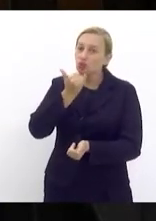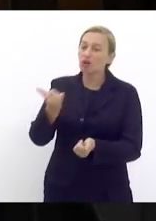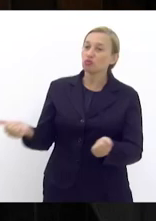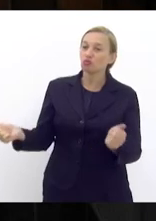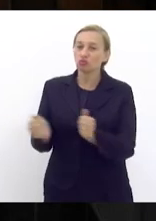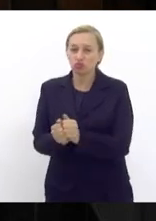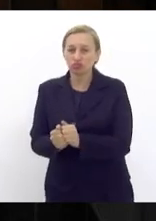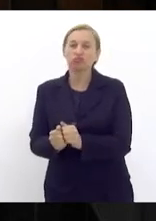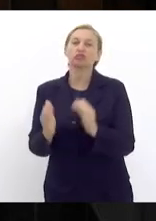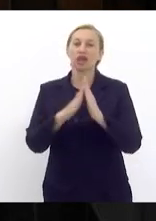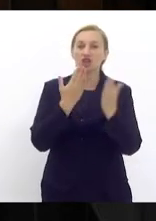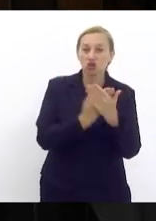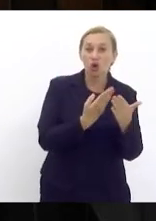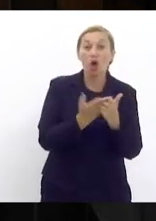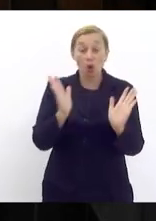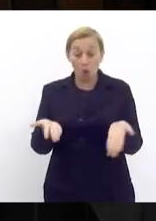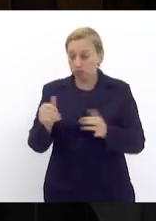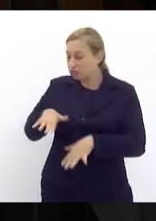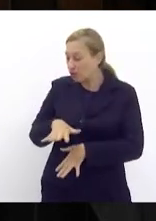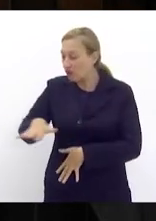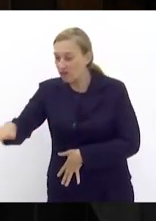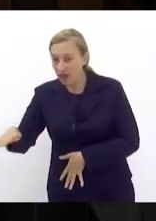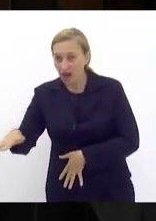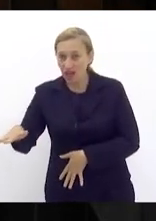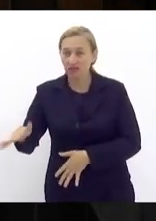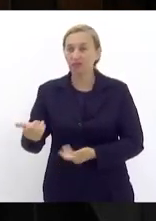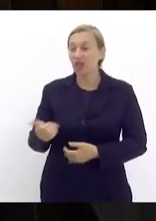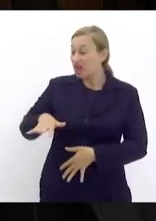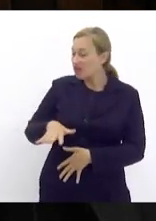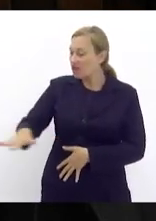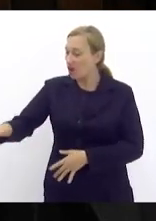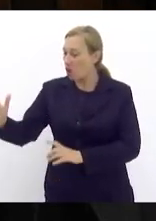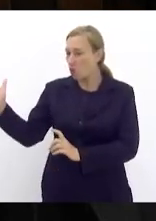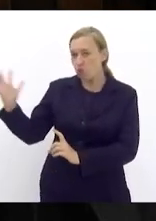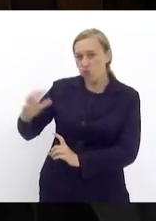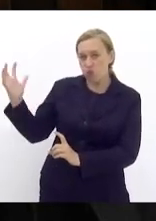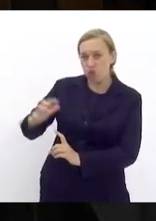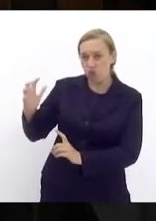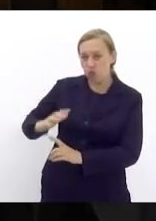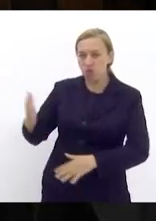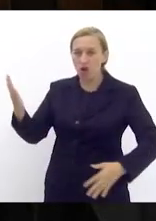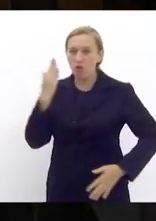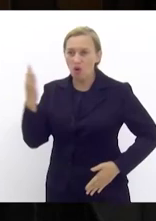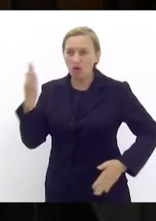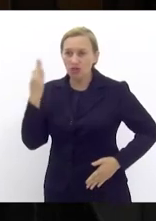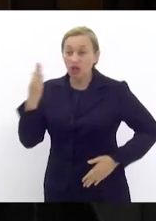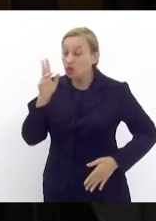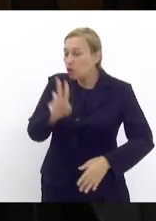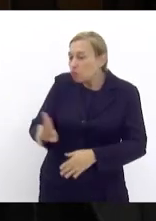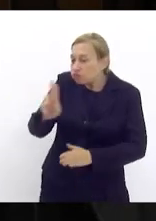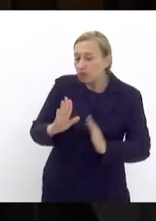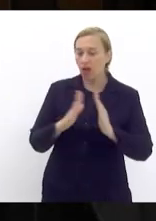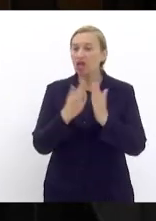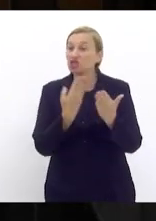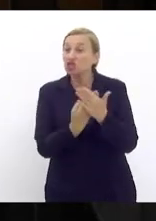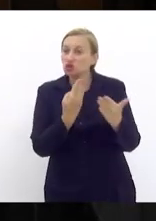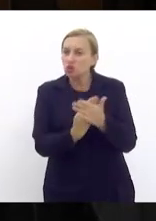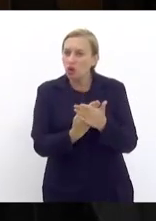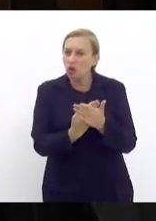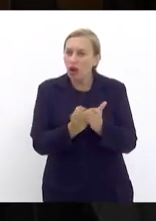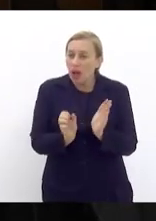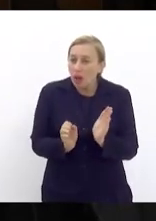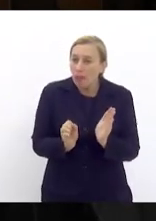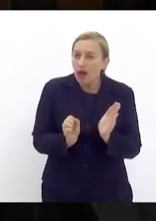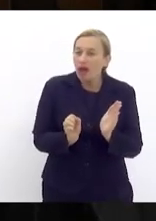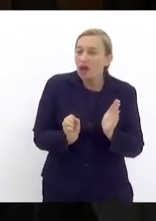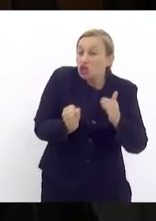comunidades. As comunidades que são dominadas por narcotraficantes, eles estão usando as escolas para